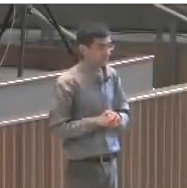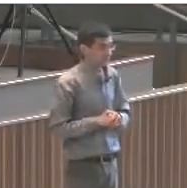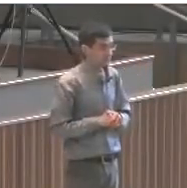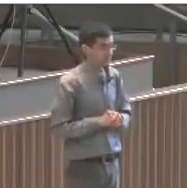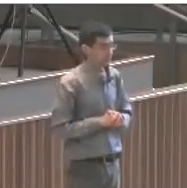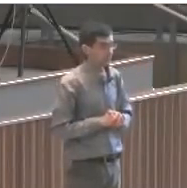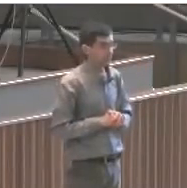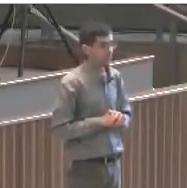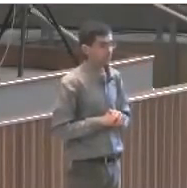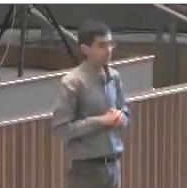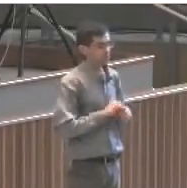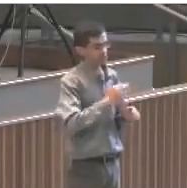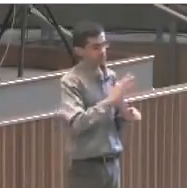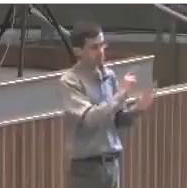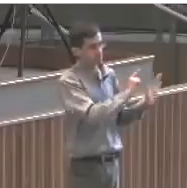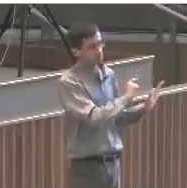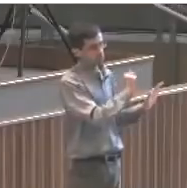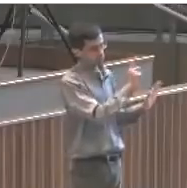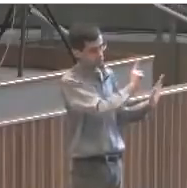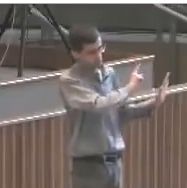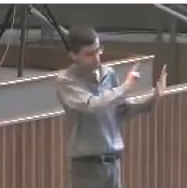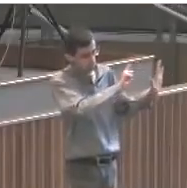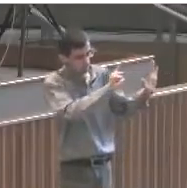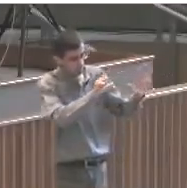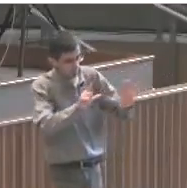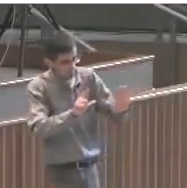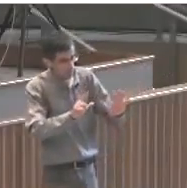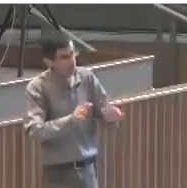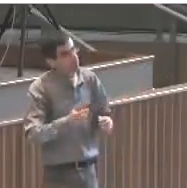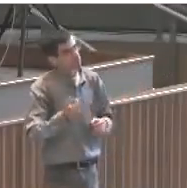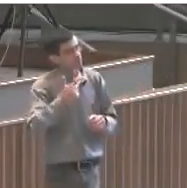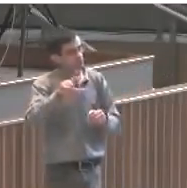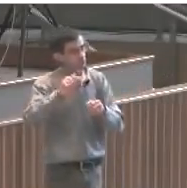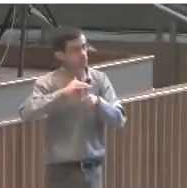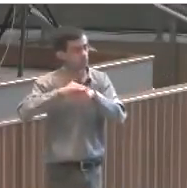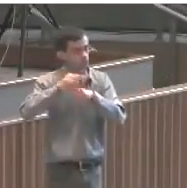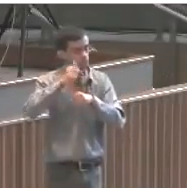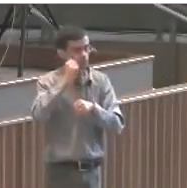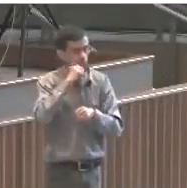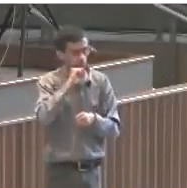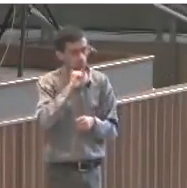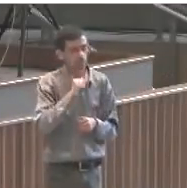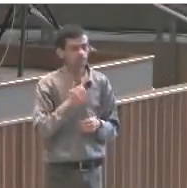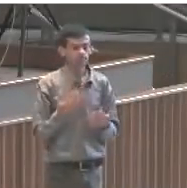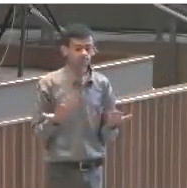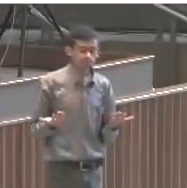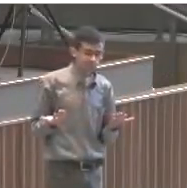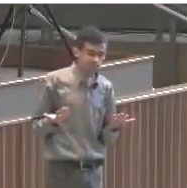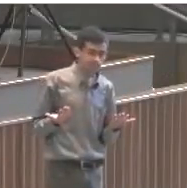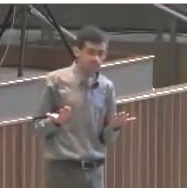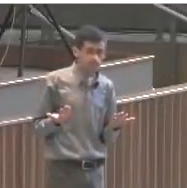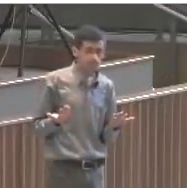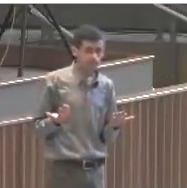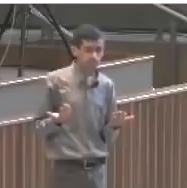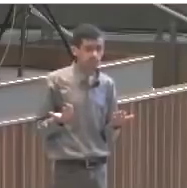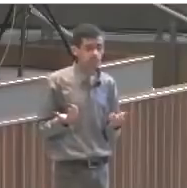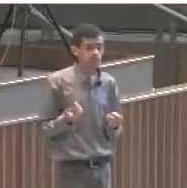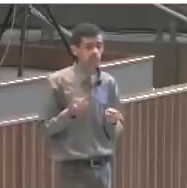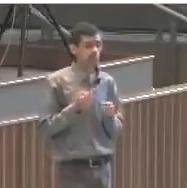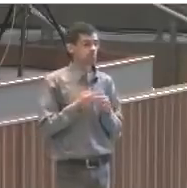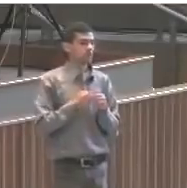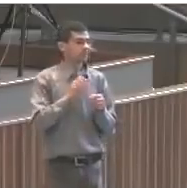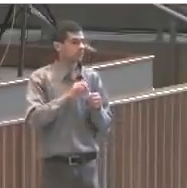passado uma semana eu voltei a ela e disse mãe é porque nós tínhamos feito um